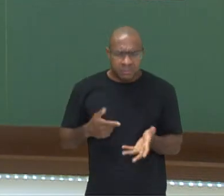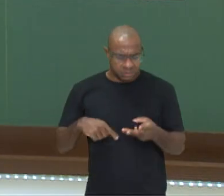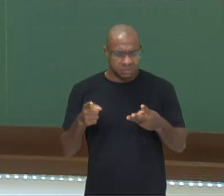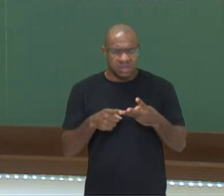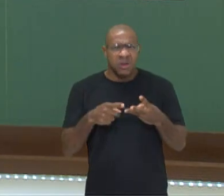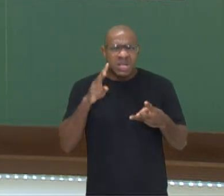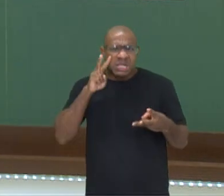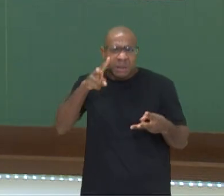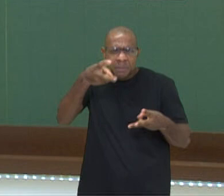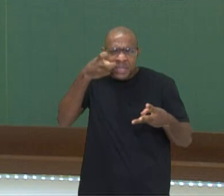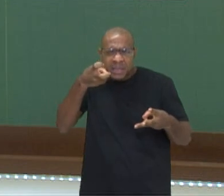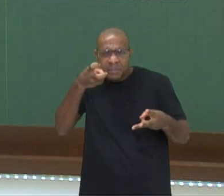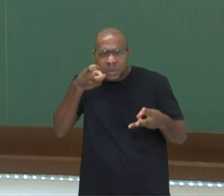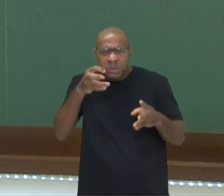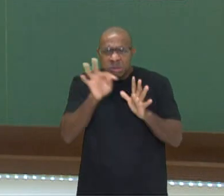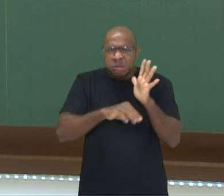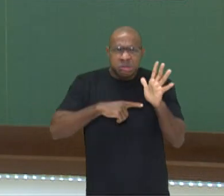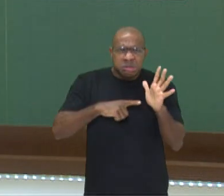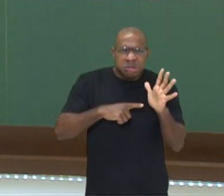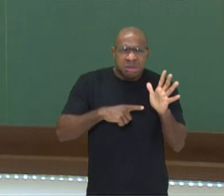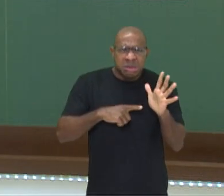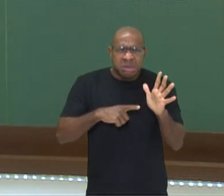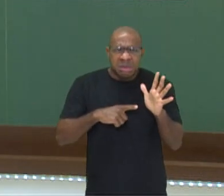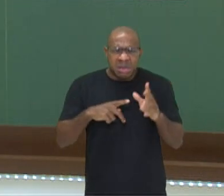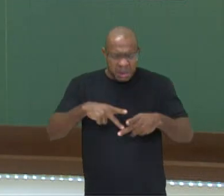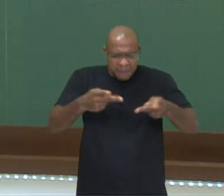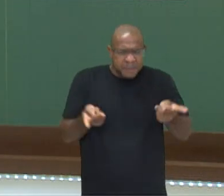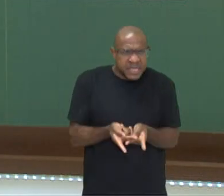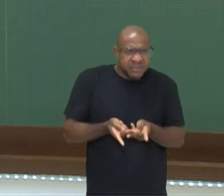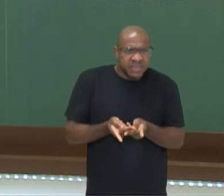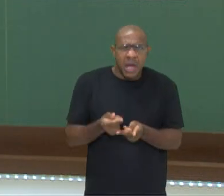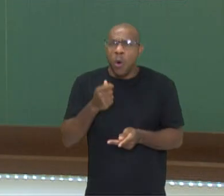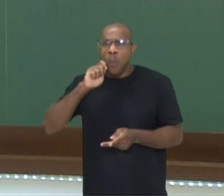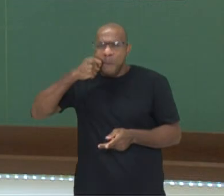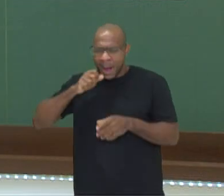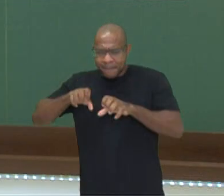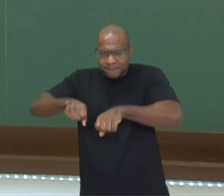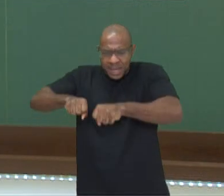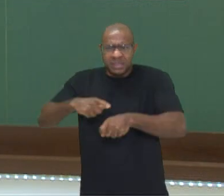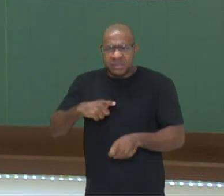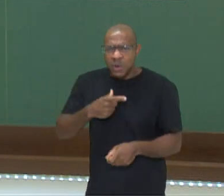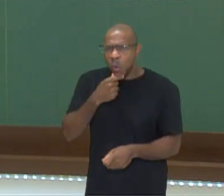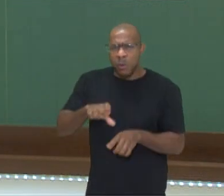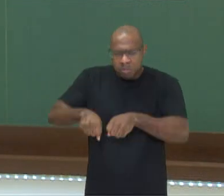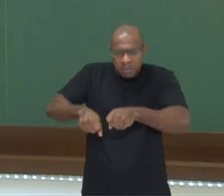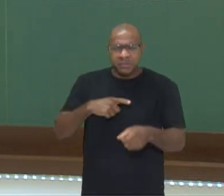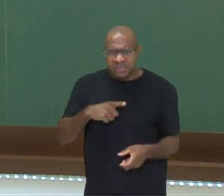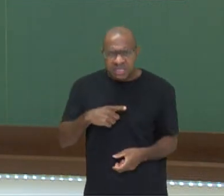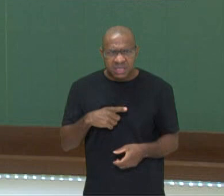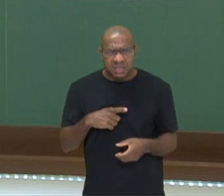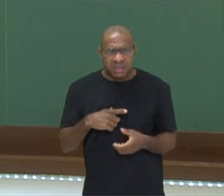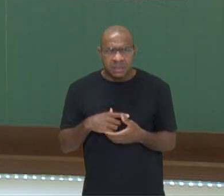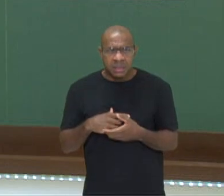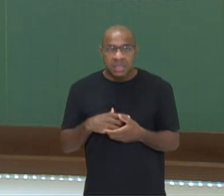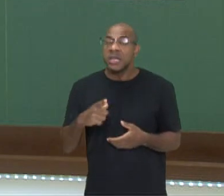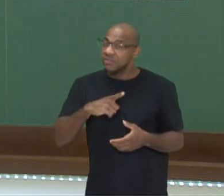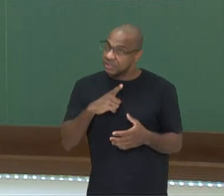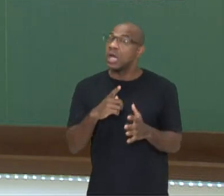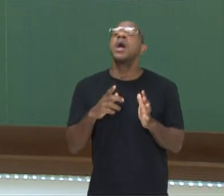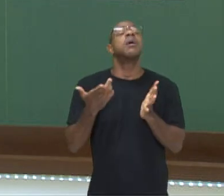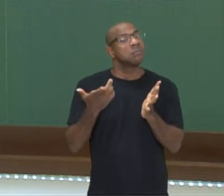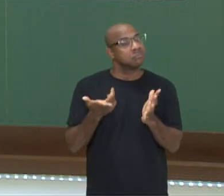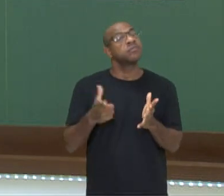Você ouviu no texto a palavra pizzaiolo ou padeiros? Não. Você ouviu no texto a